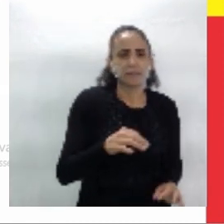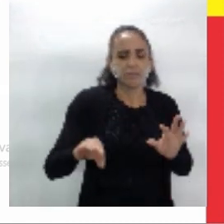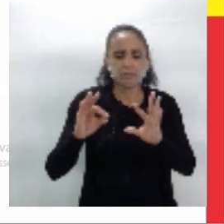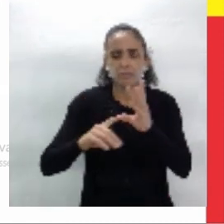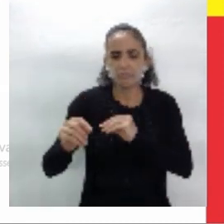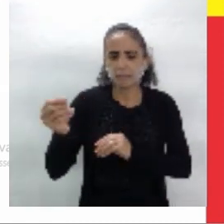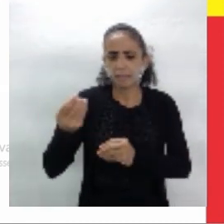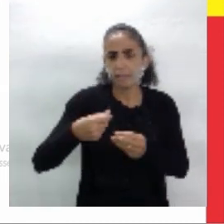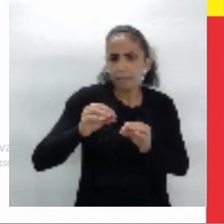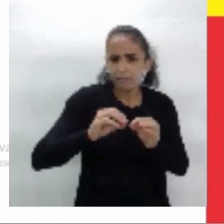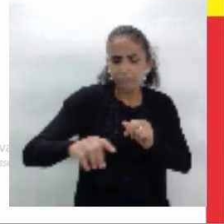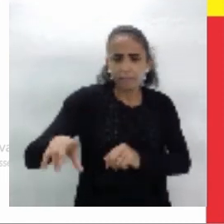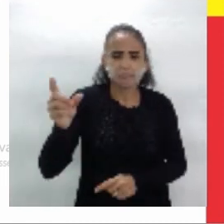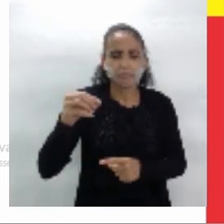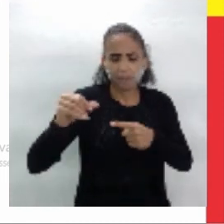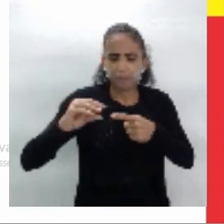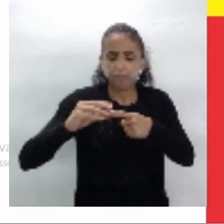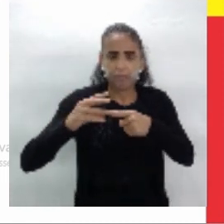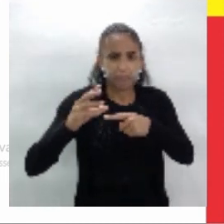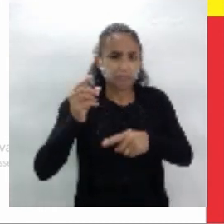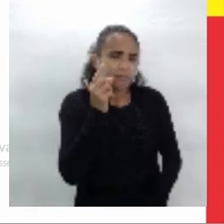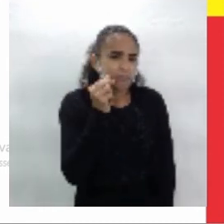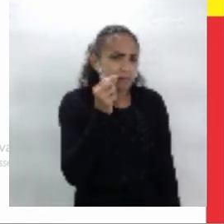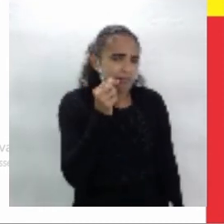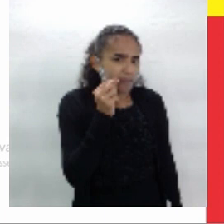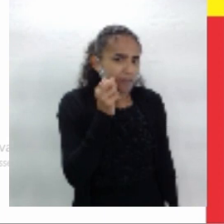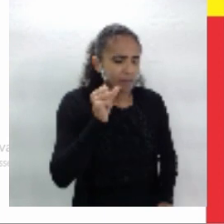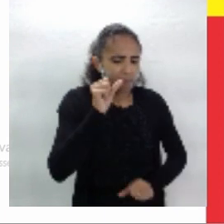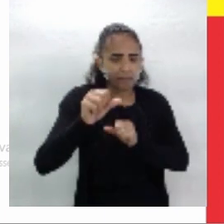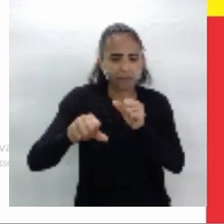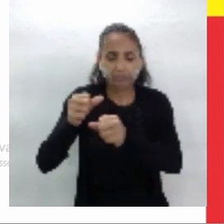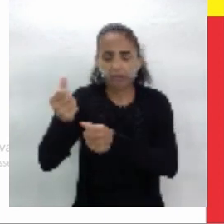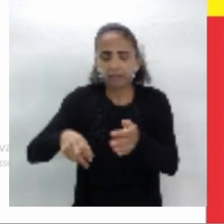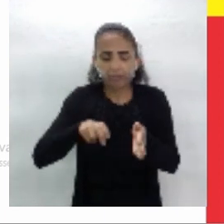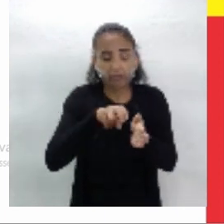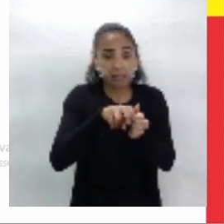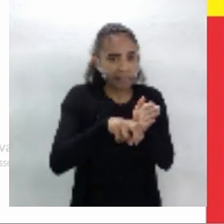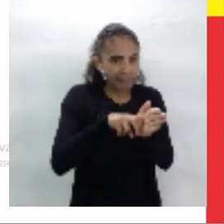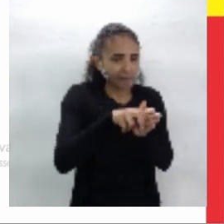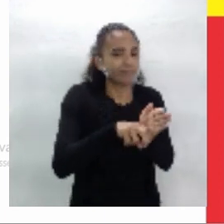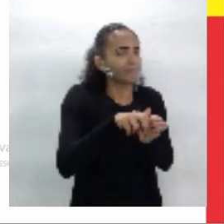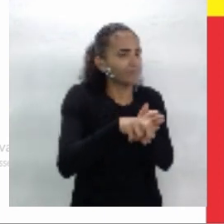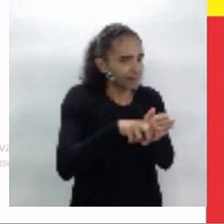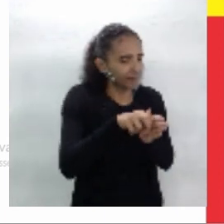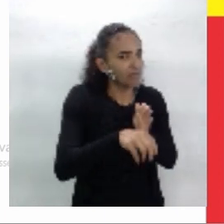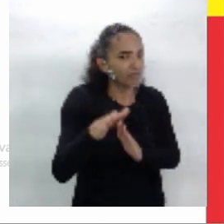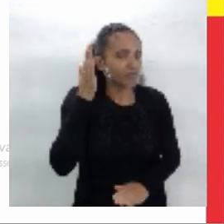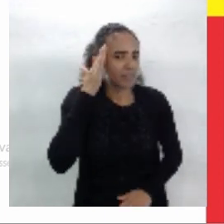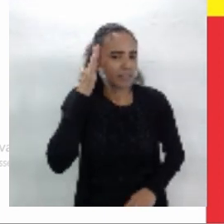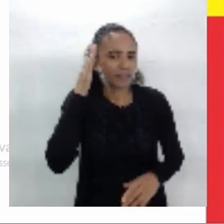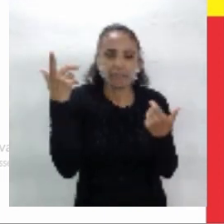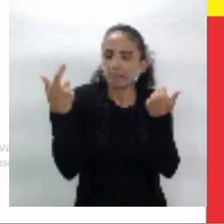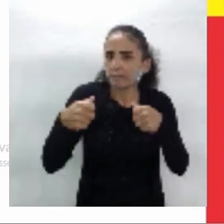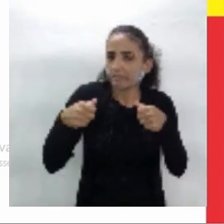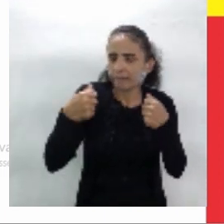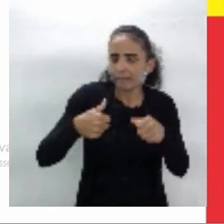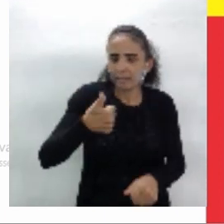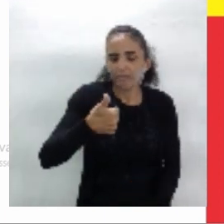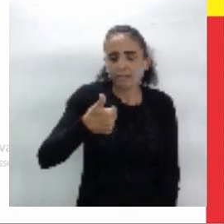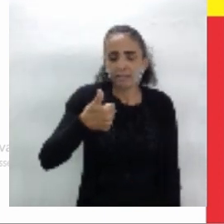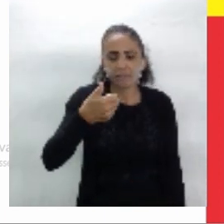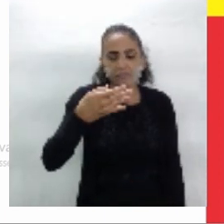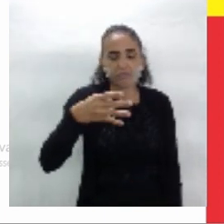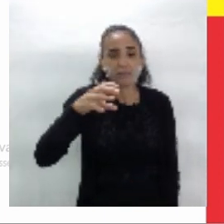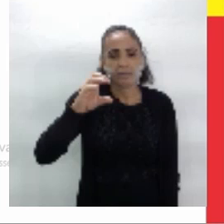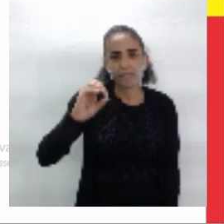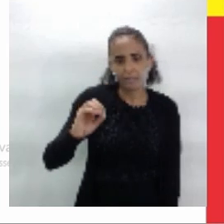latinhas, os lacres são trocados por cadeiras de rodas. Sabendo que são necessários 140